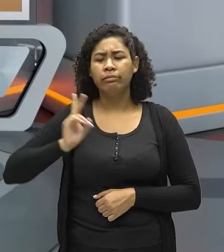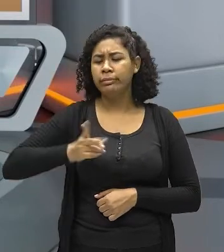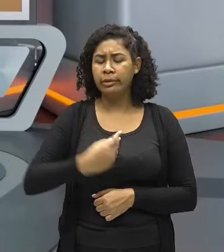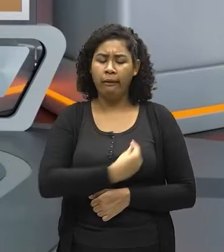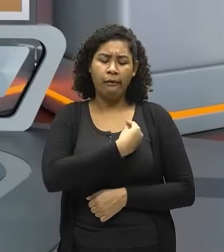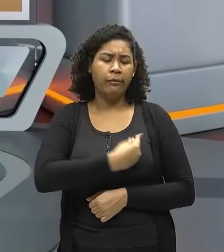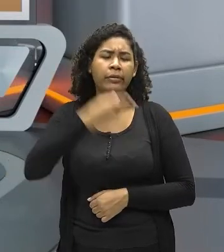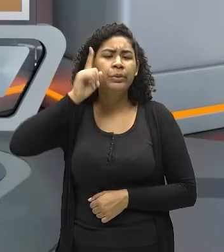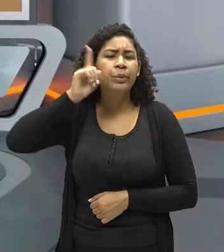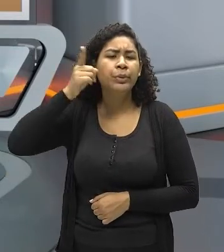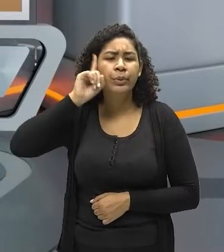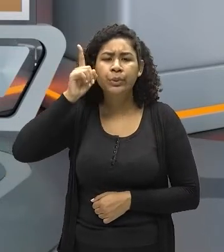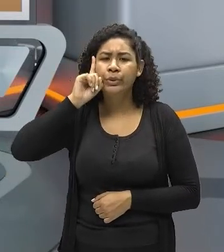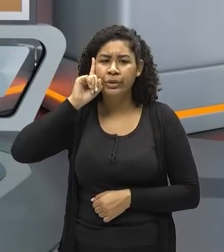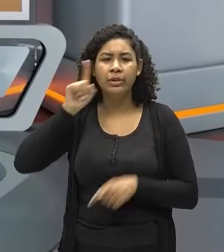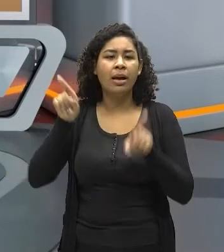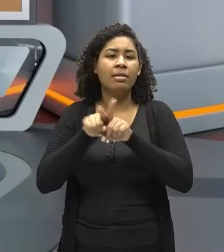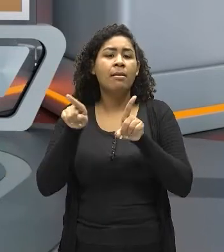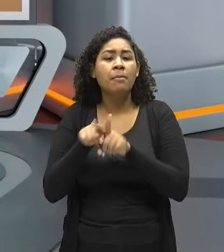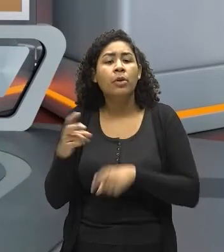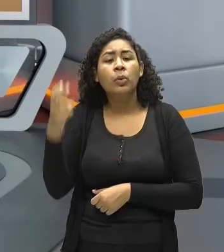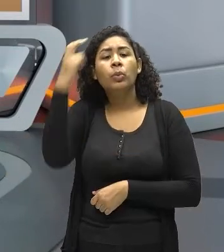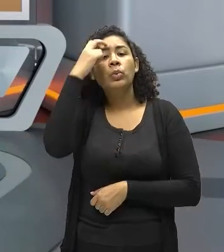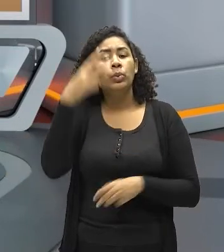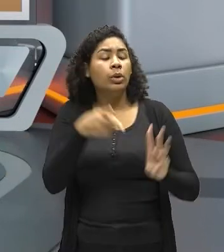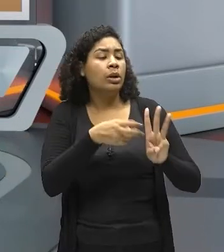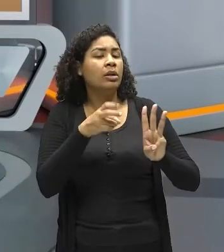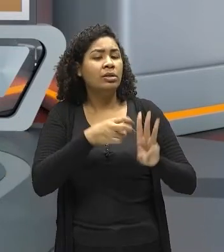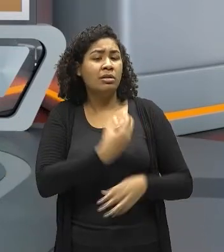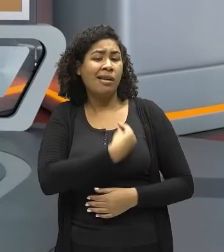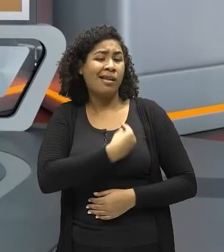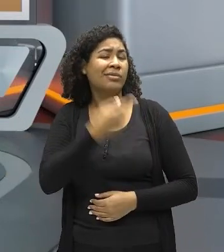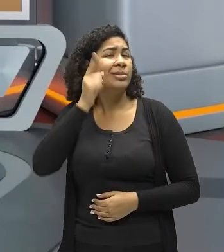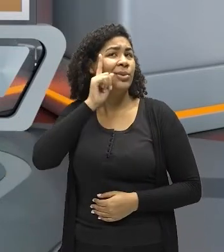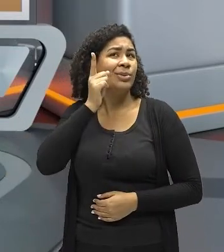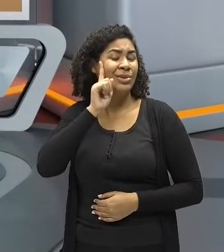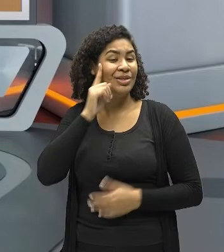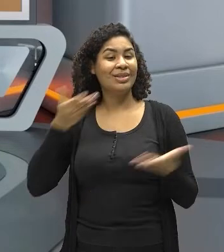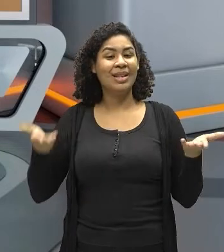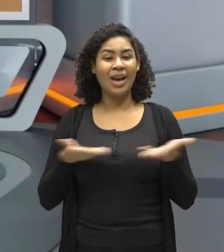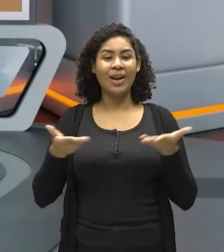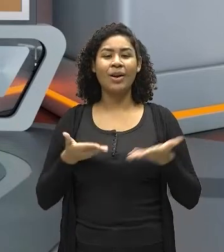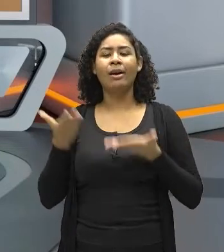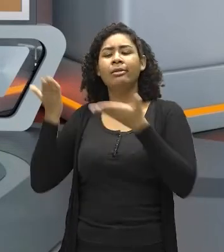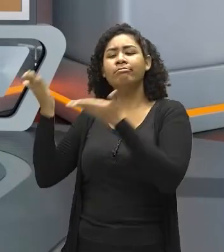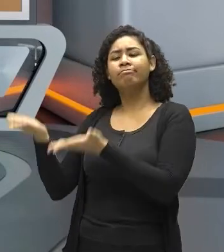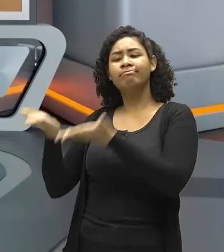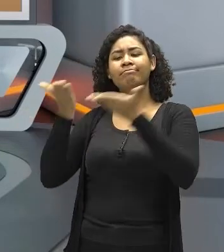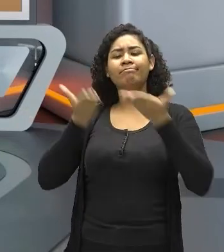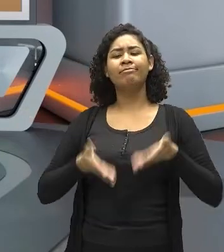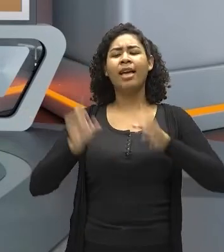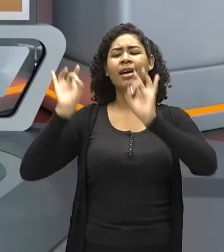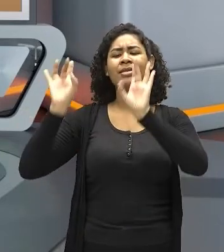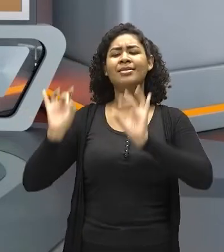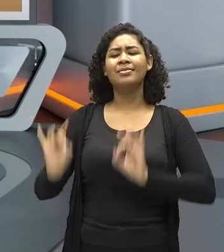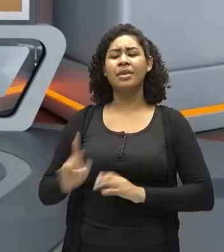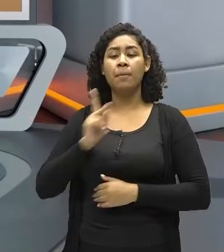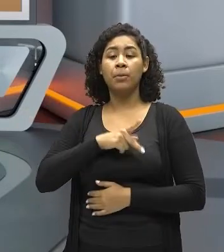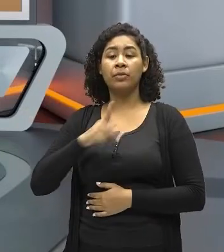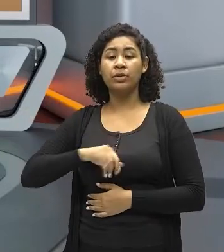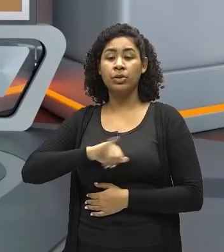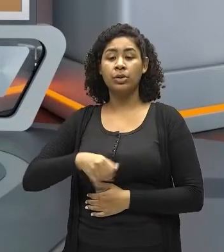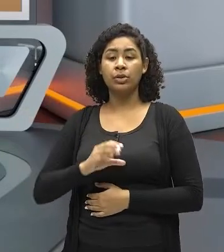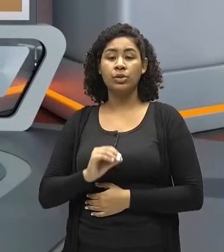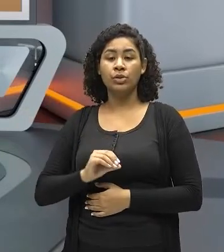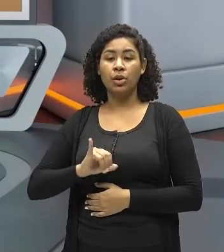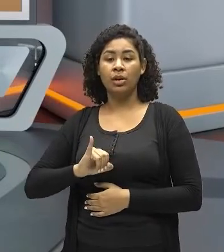heranças indígenas são extremamente cotidianas, nós trouxemos para vocês uma convidada muito especial, que é a professora Joyce